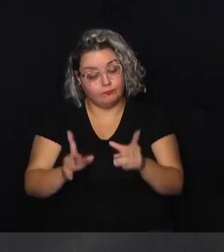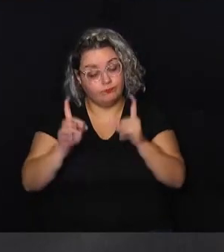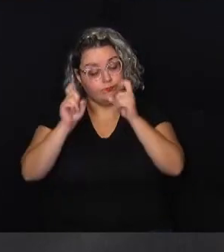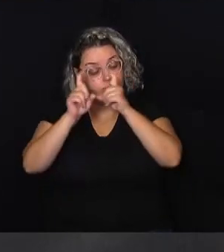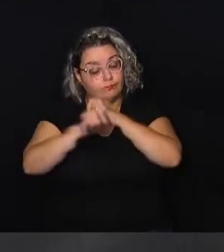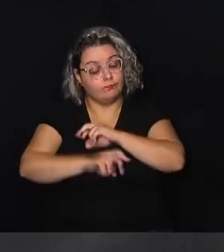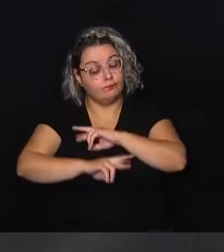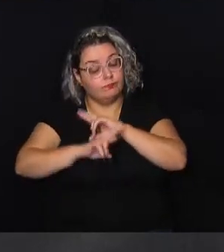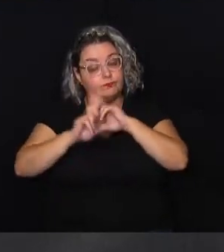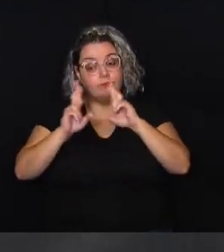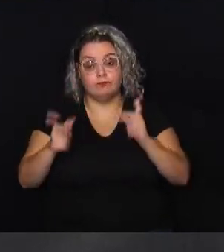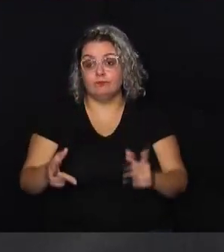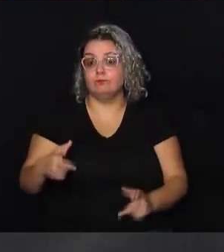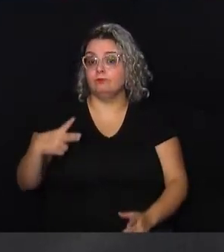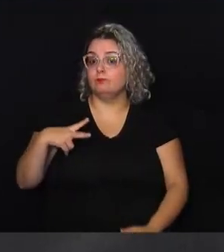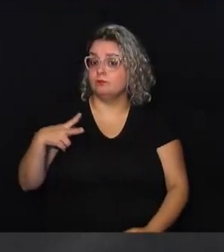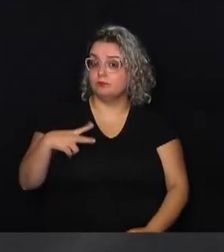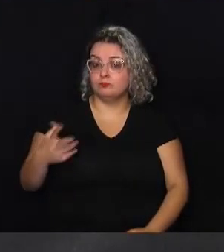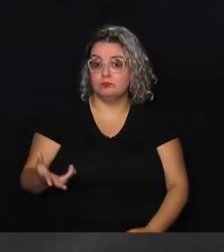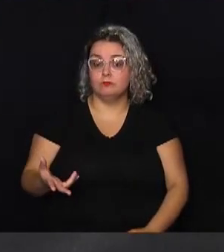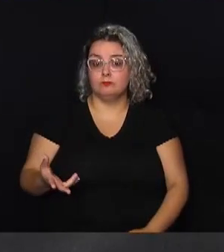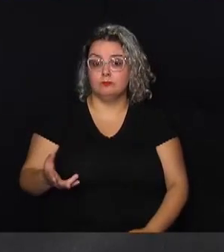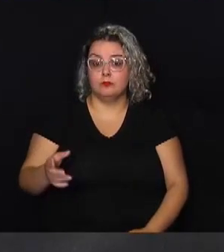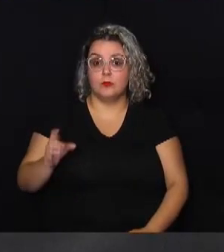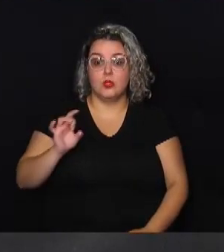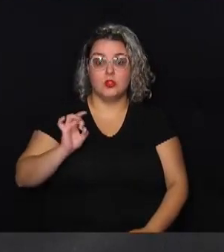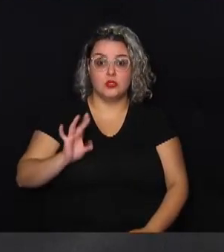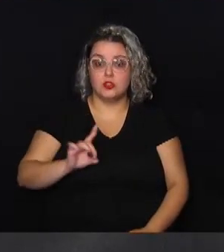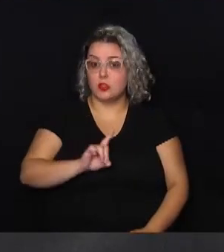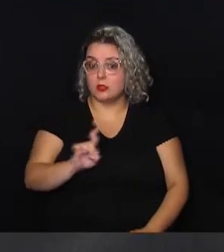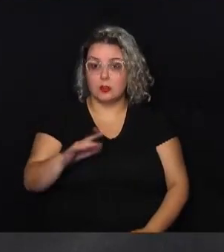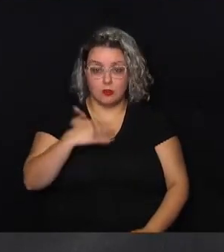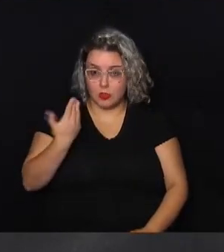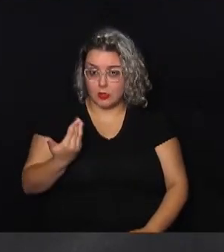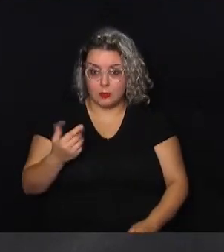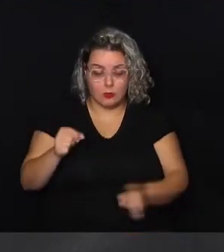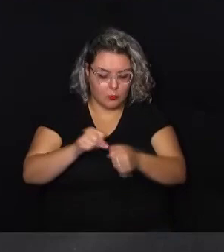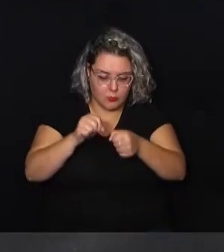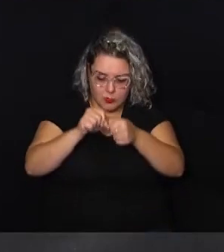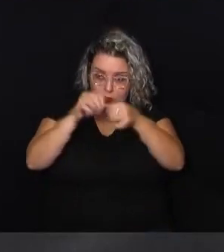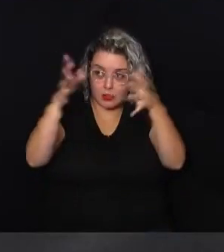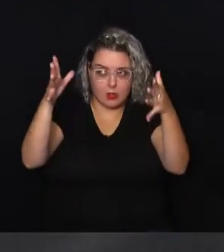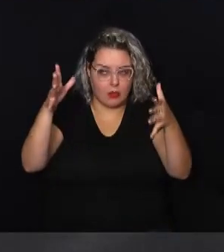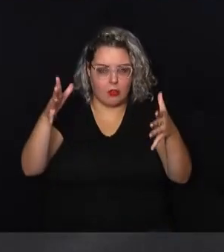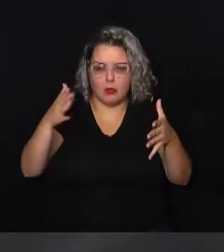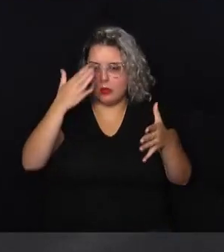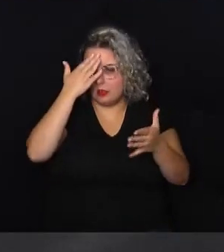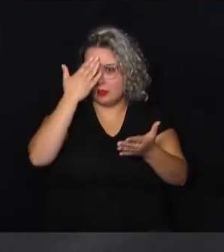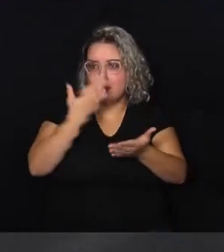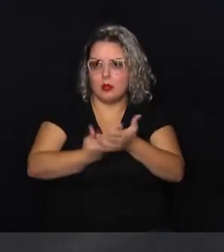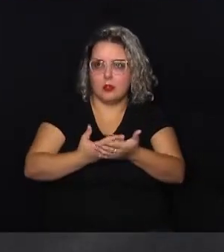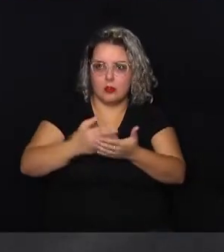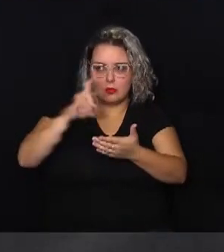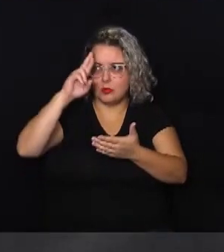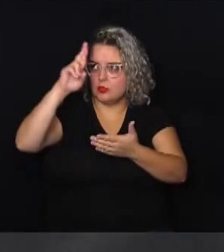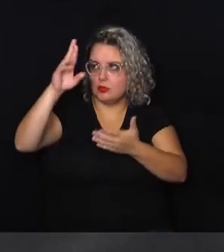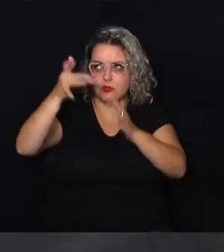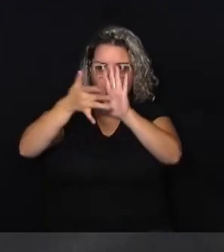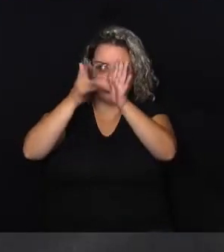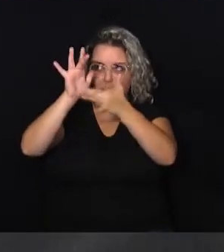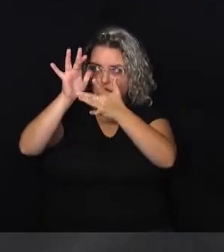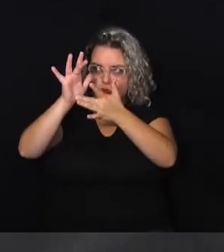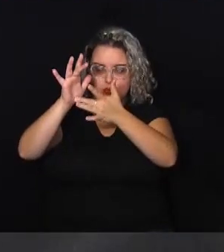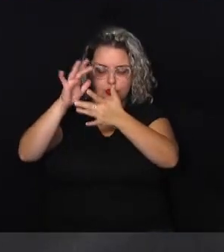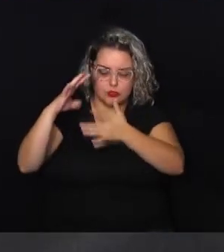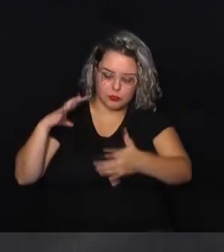atípica. Eu, particularmente, só não vim a óbito por um milagre. Eu creio que foi o Senhor Jesus que me tirou do vale da